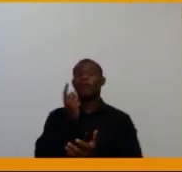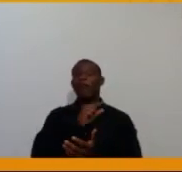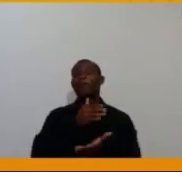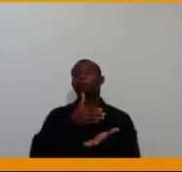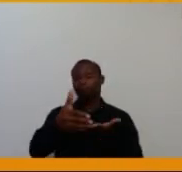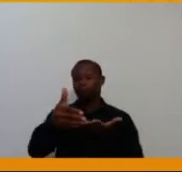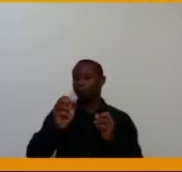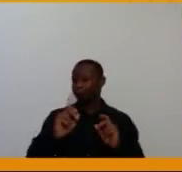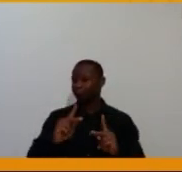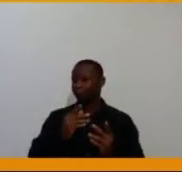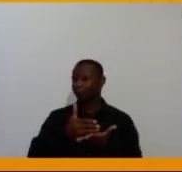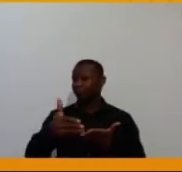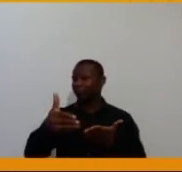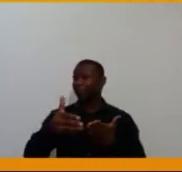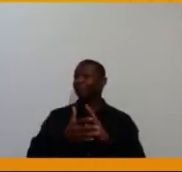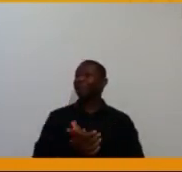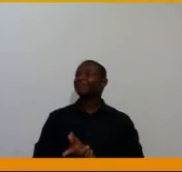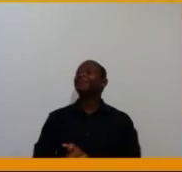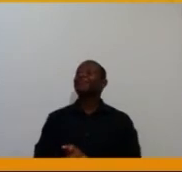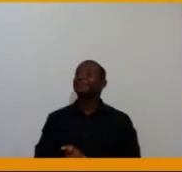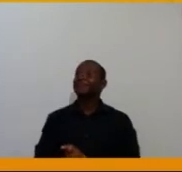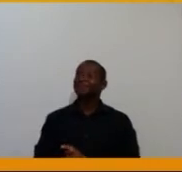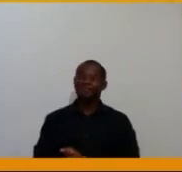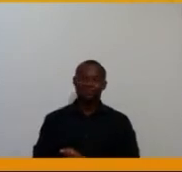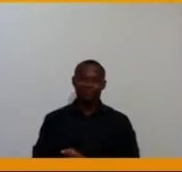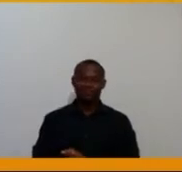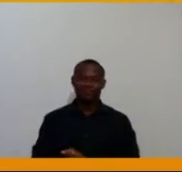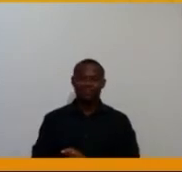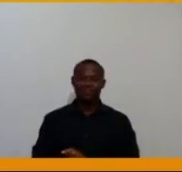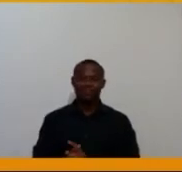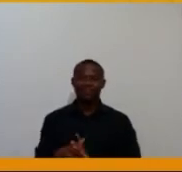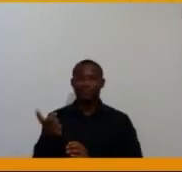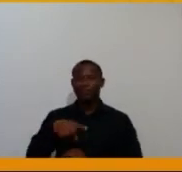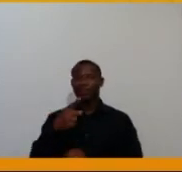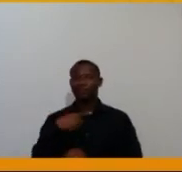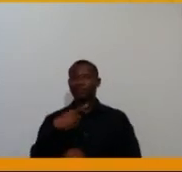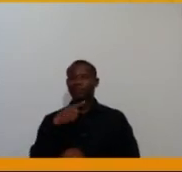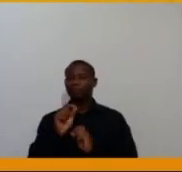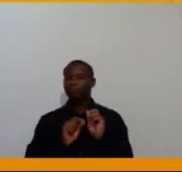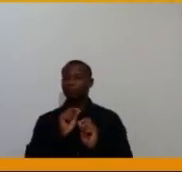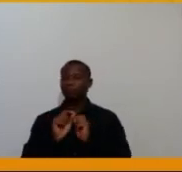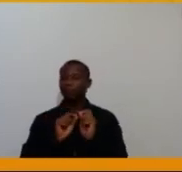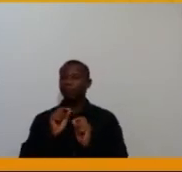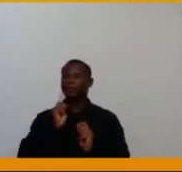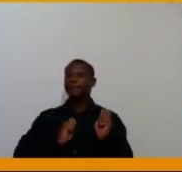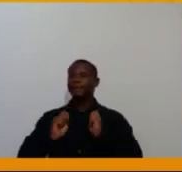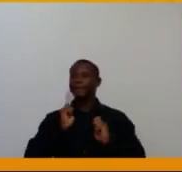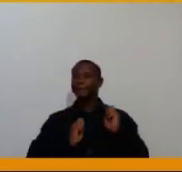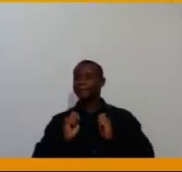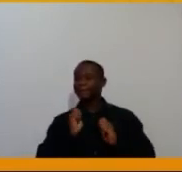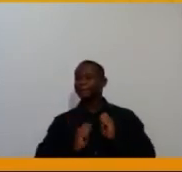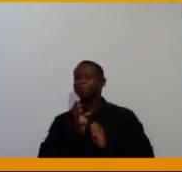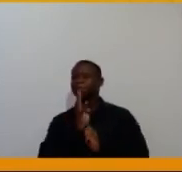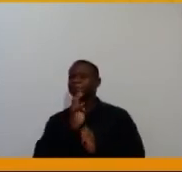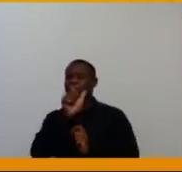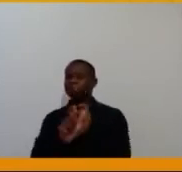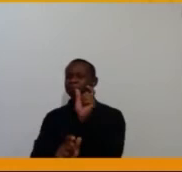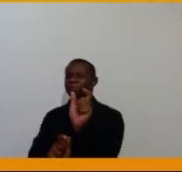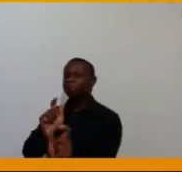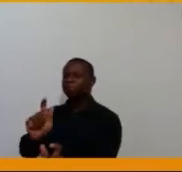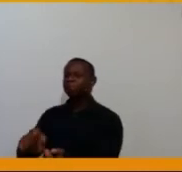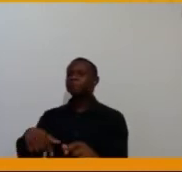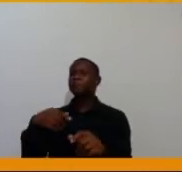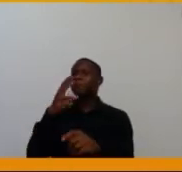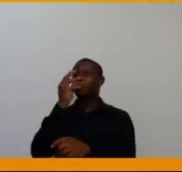assim, estamos ansiosos para conhecer, vindo de você, com todo o seu conhecimento, com todo o seu trabalho, que